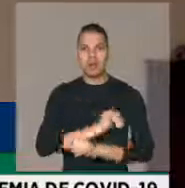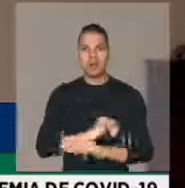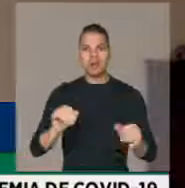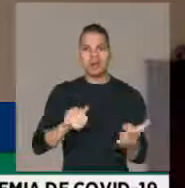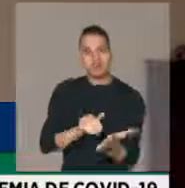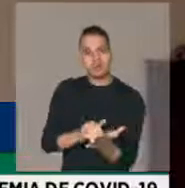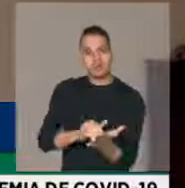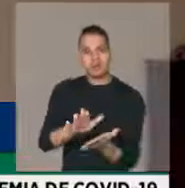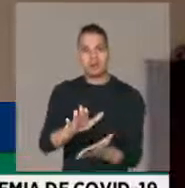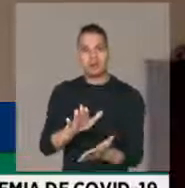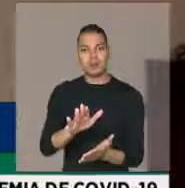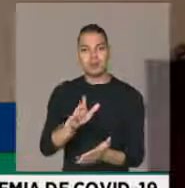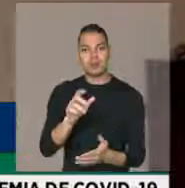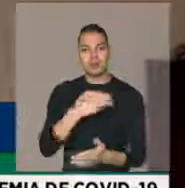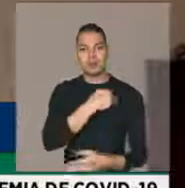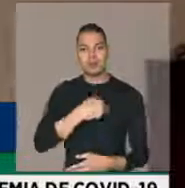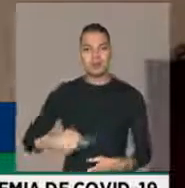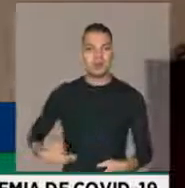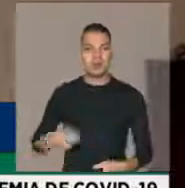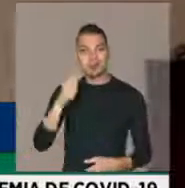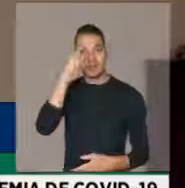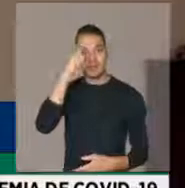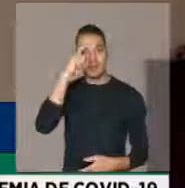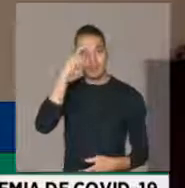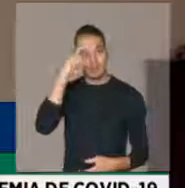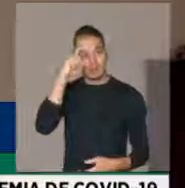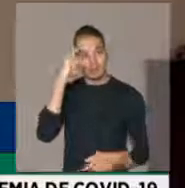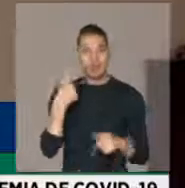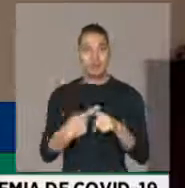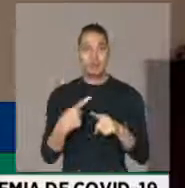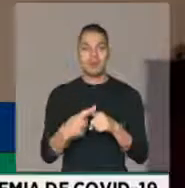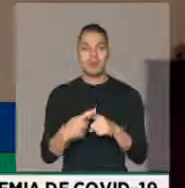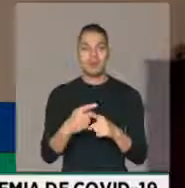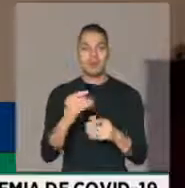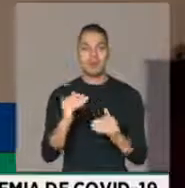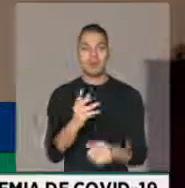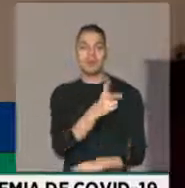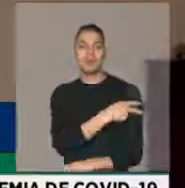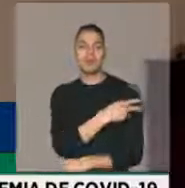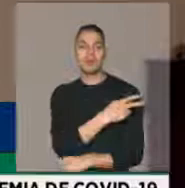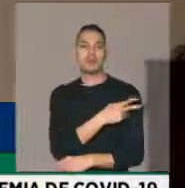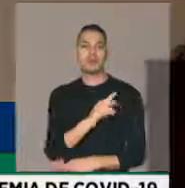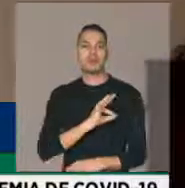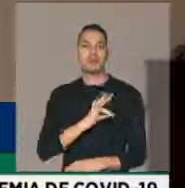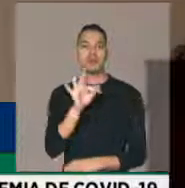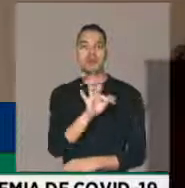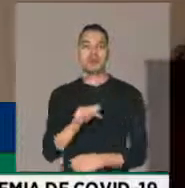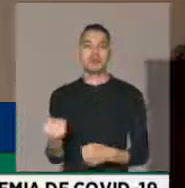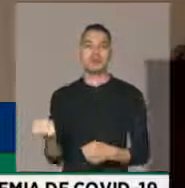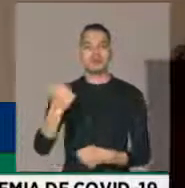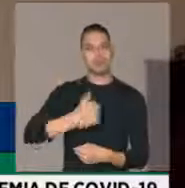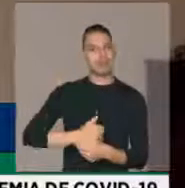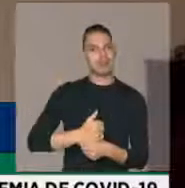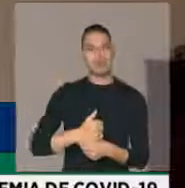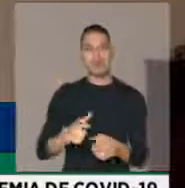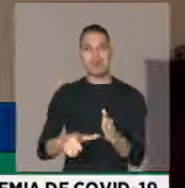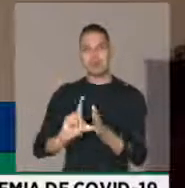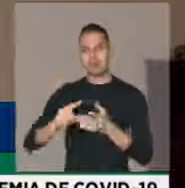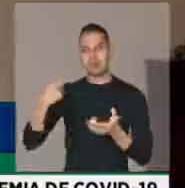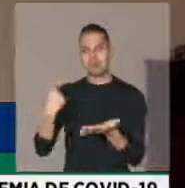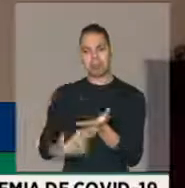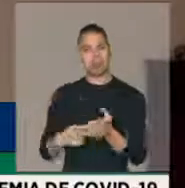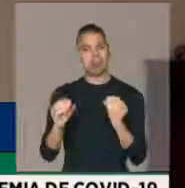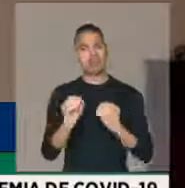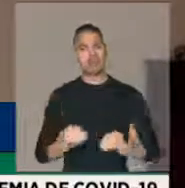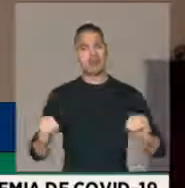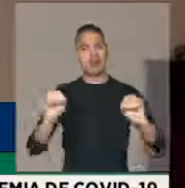do ministro Sérgio Moro por conta da troca do chefe da Polícia Federal sem que isso tivesse sido acordado com ele. Ou seja, é